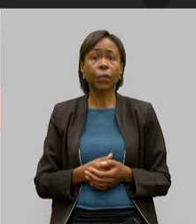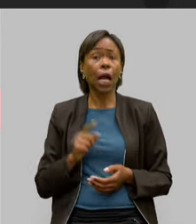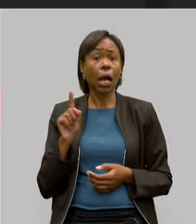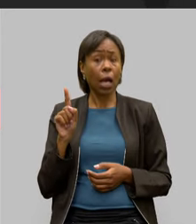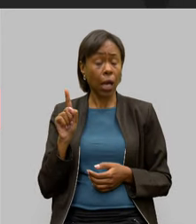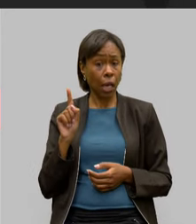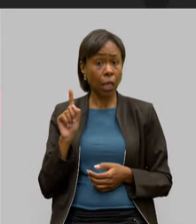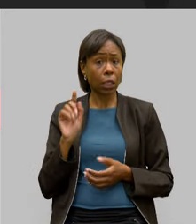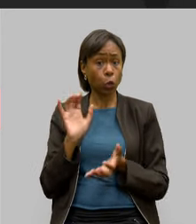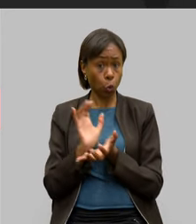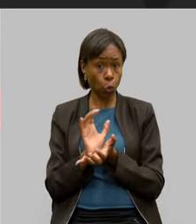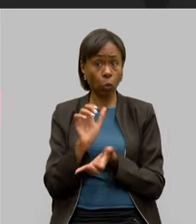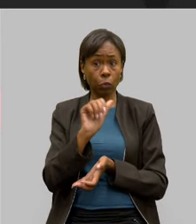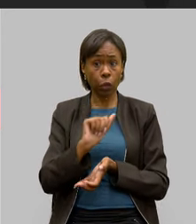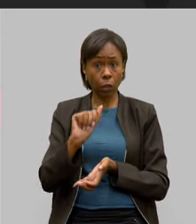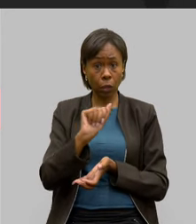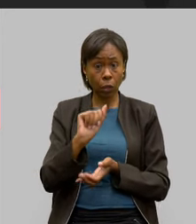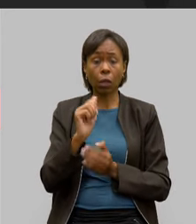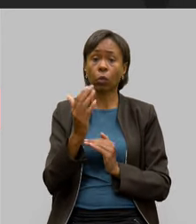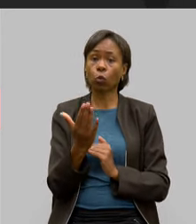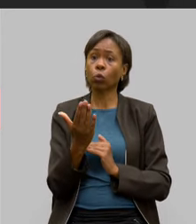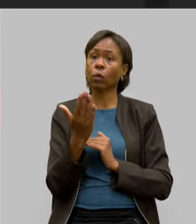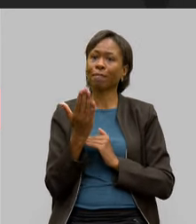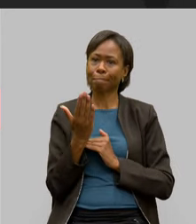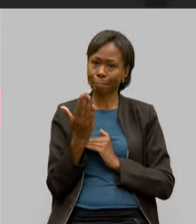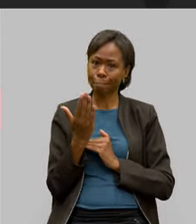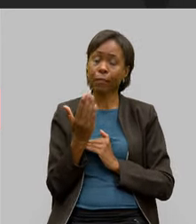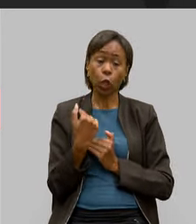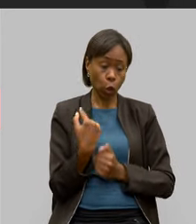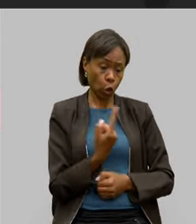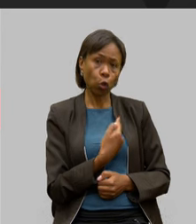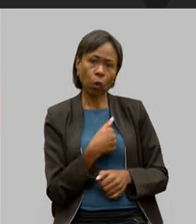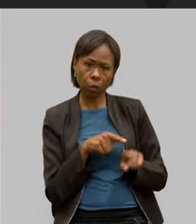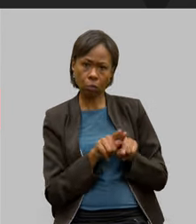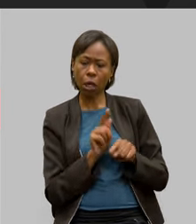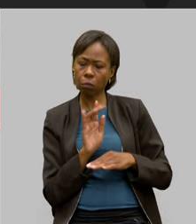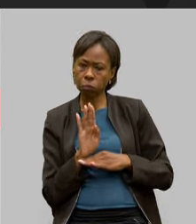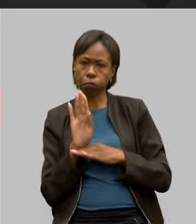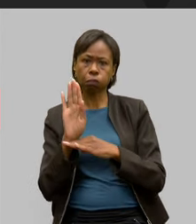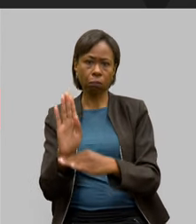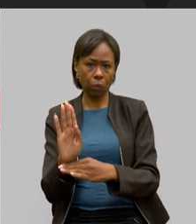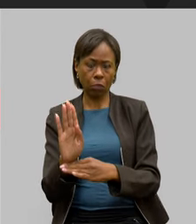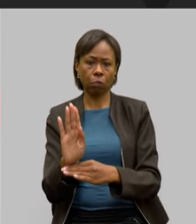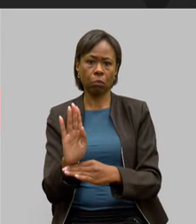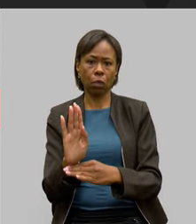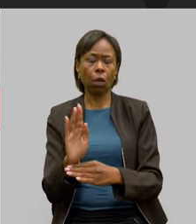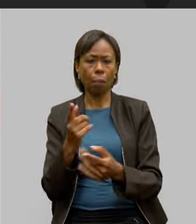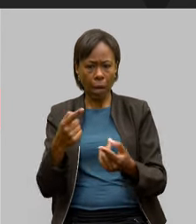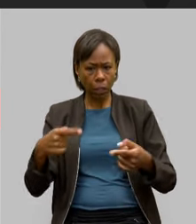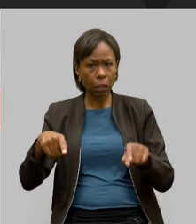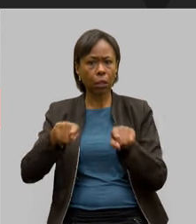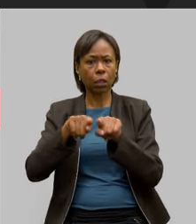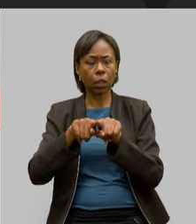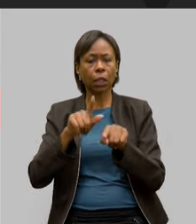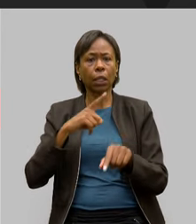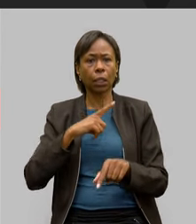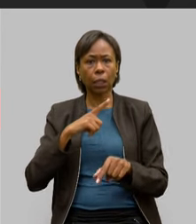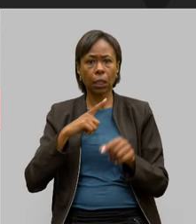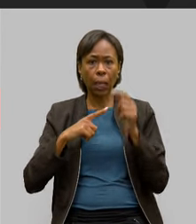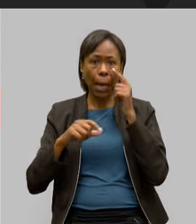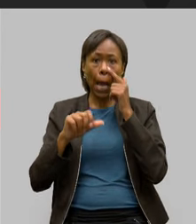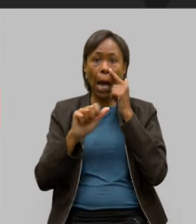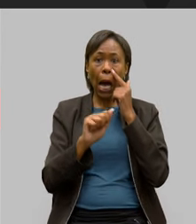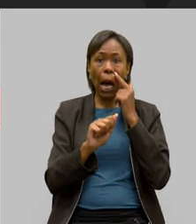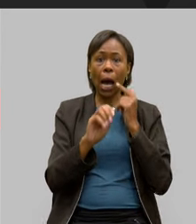que TM salvado a gente e que também a gente tem ajudado eh a gente tem feito parcerias lá com a a brac já